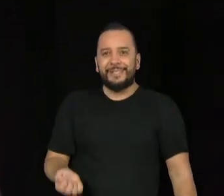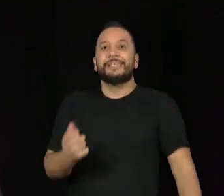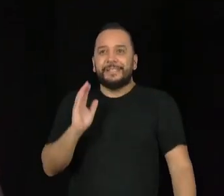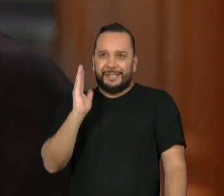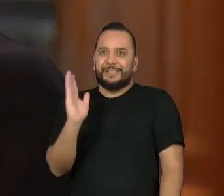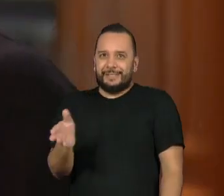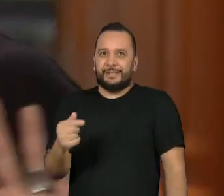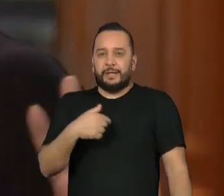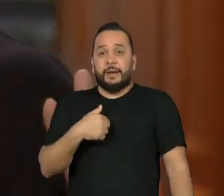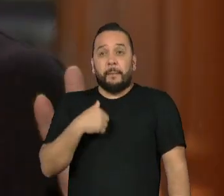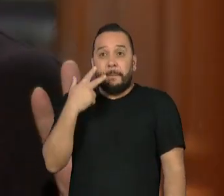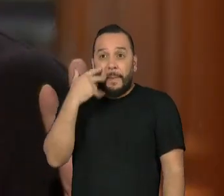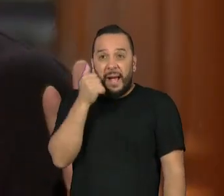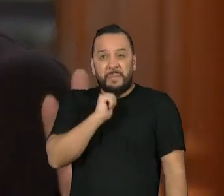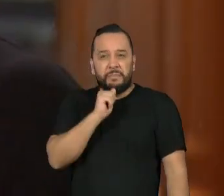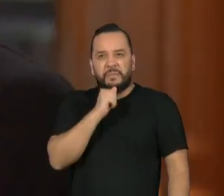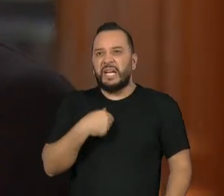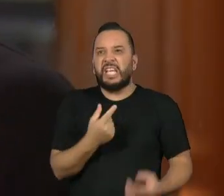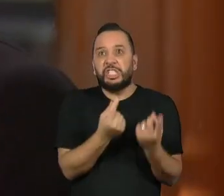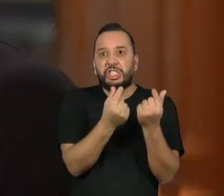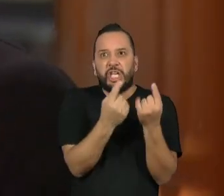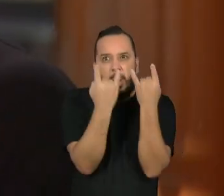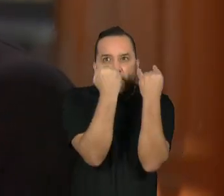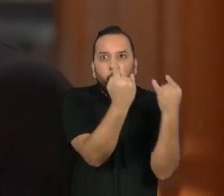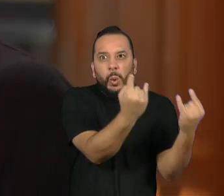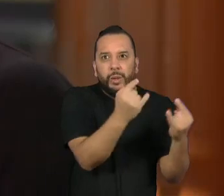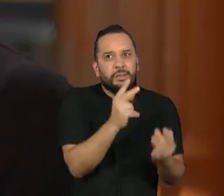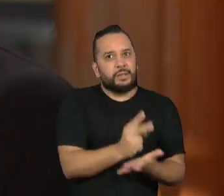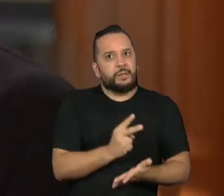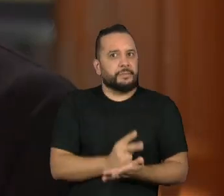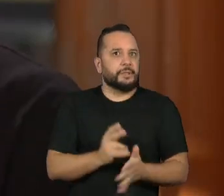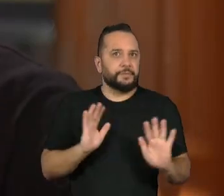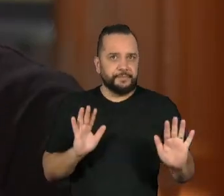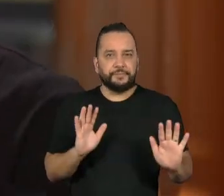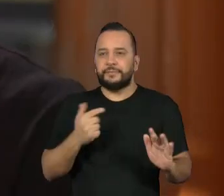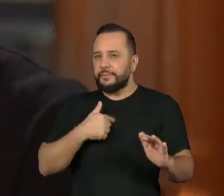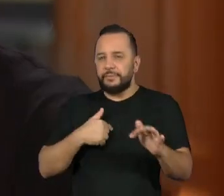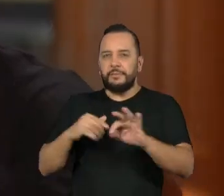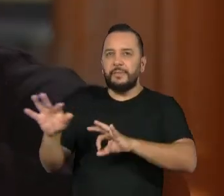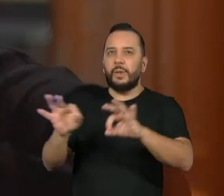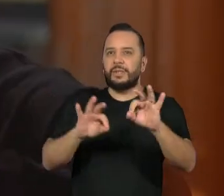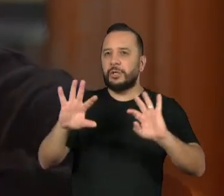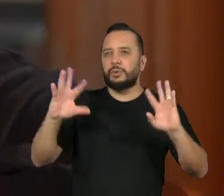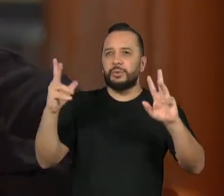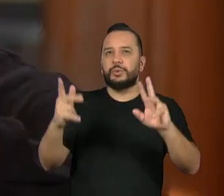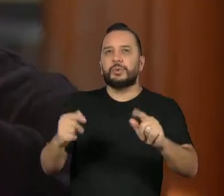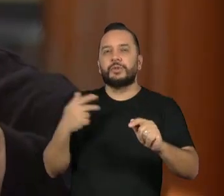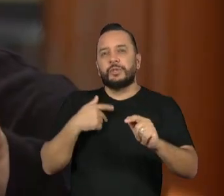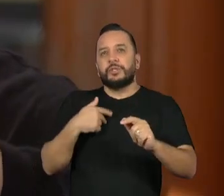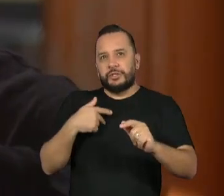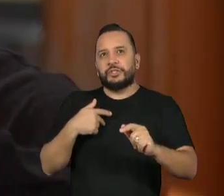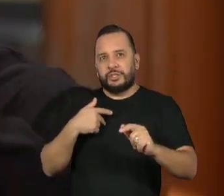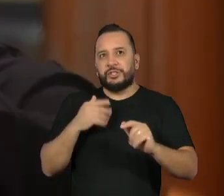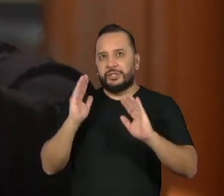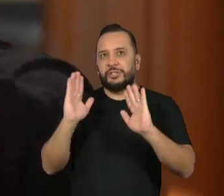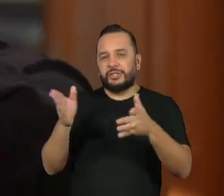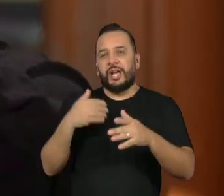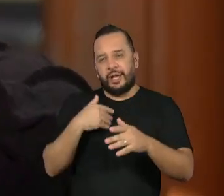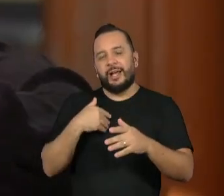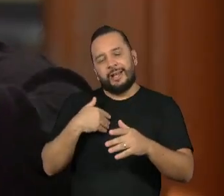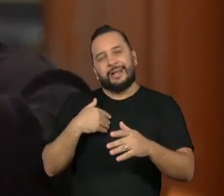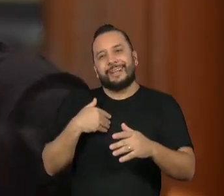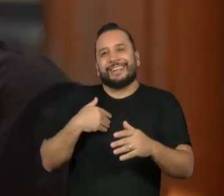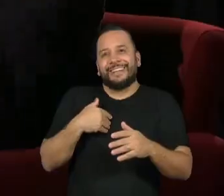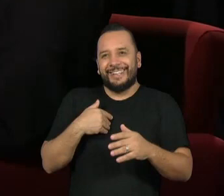dois meus pais materialists né aí organizaram todo aí no outro para batizar na Igreja e esquerda lá dos